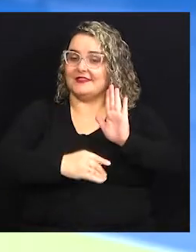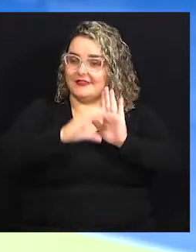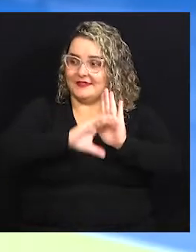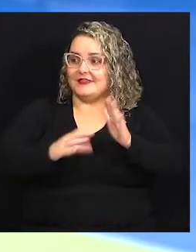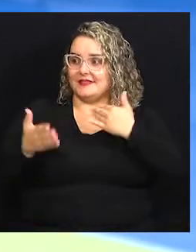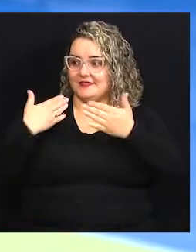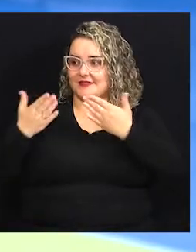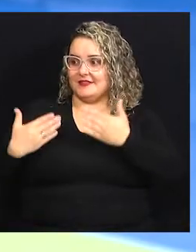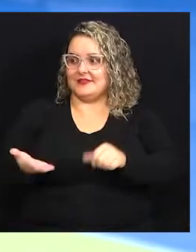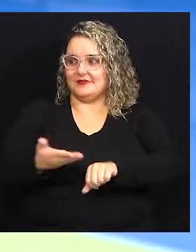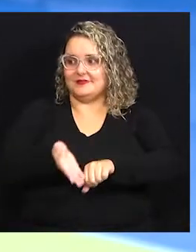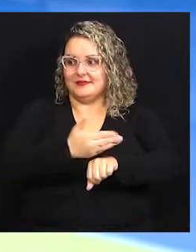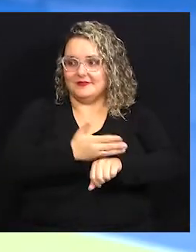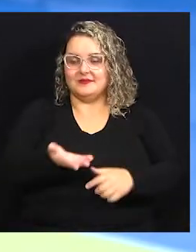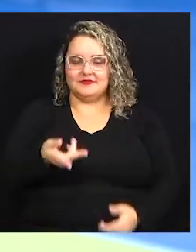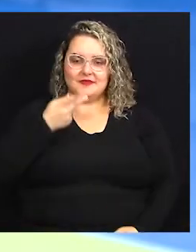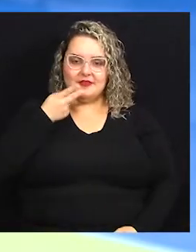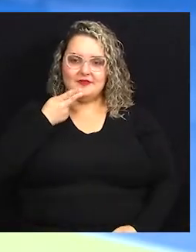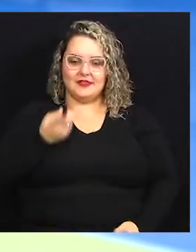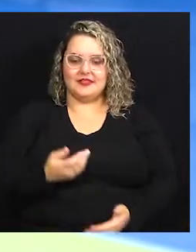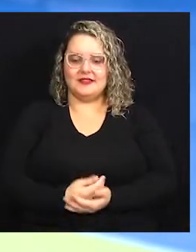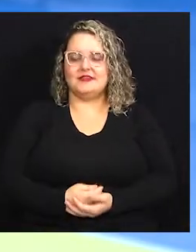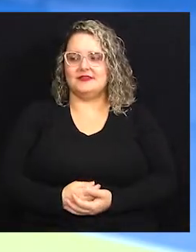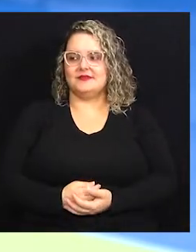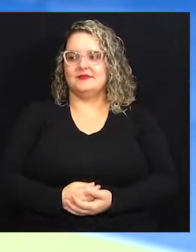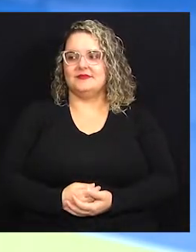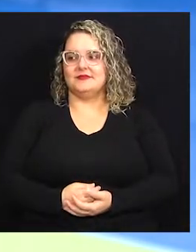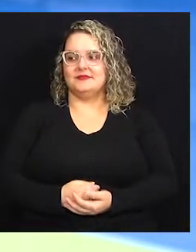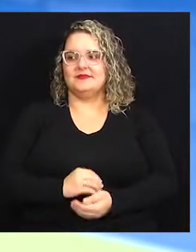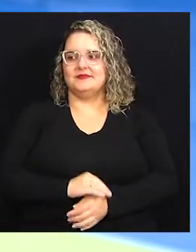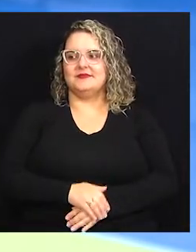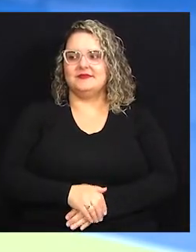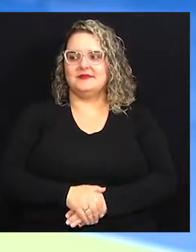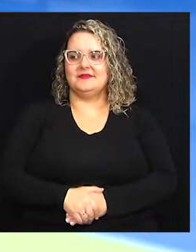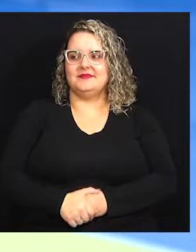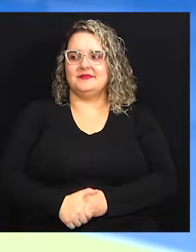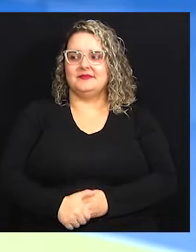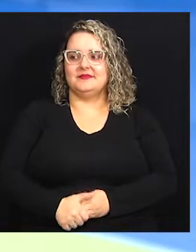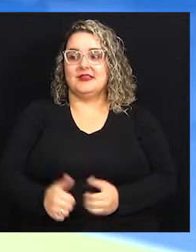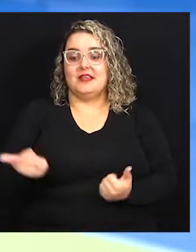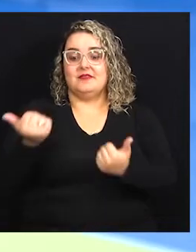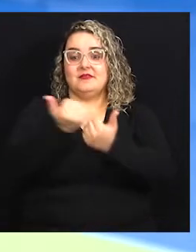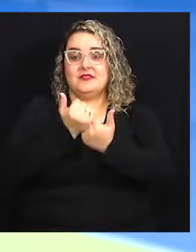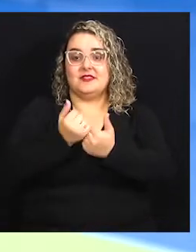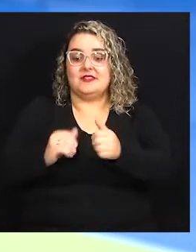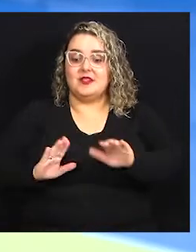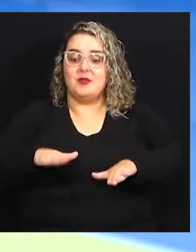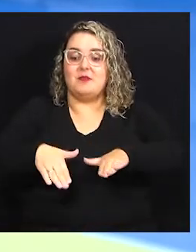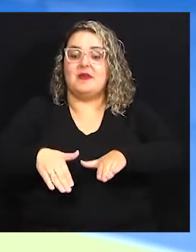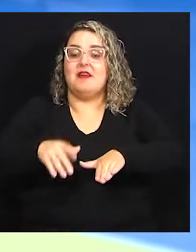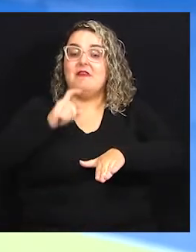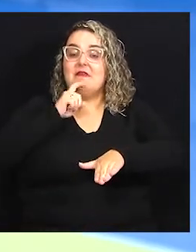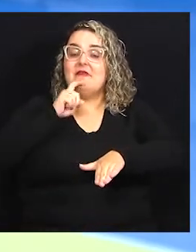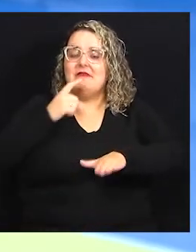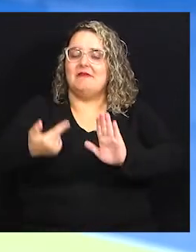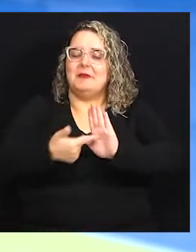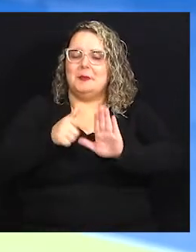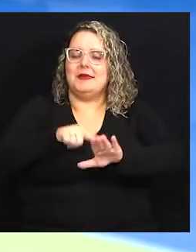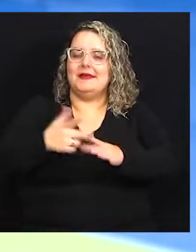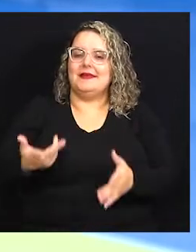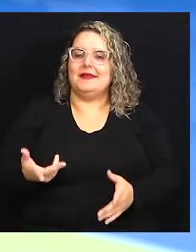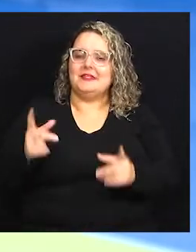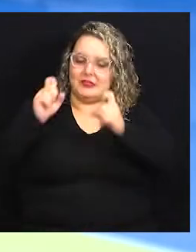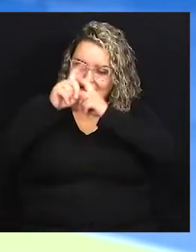off, eu falei de, tanto vice é pé frio, né? Mas é um pé frio gostoso de ser. É